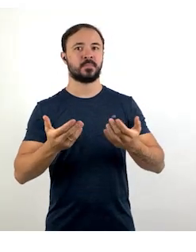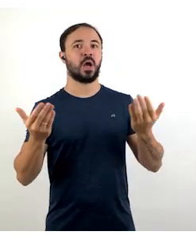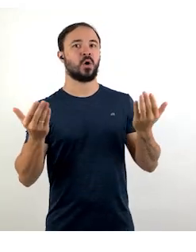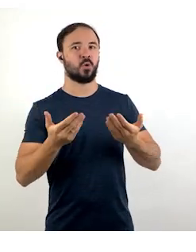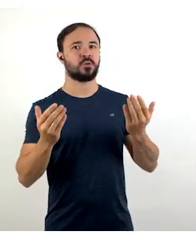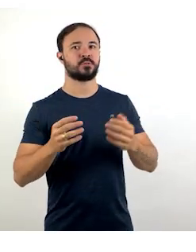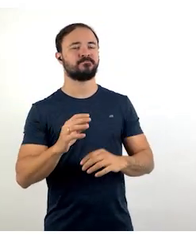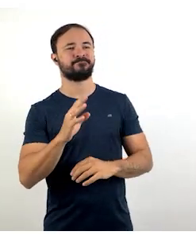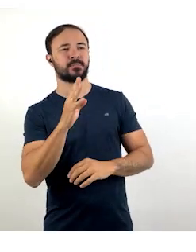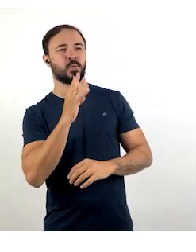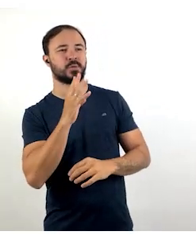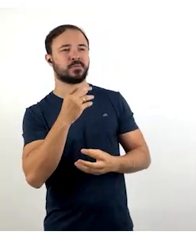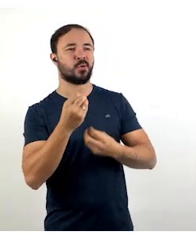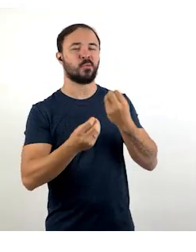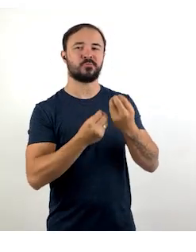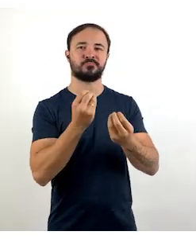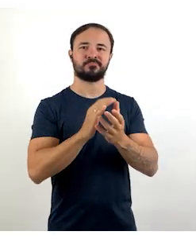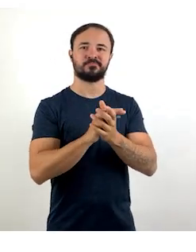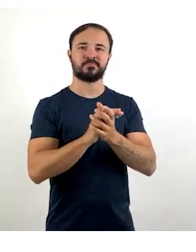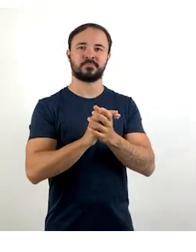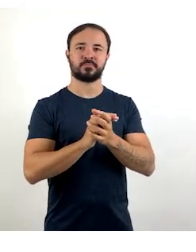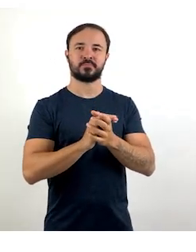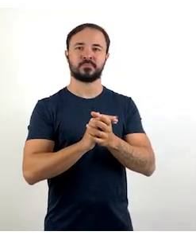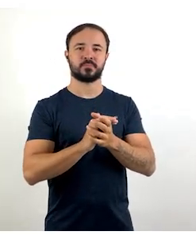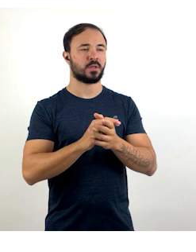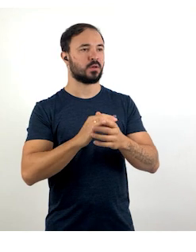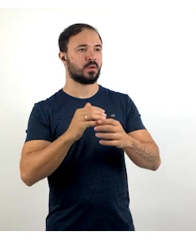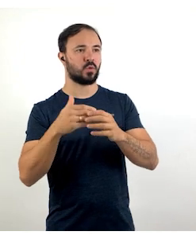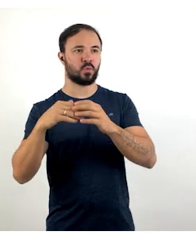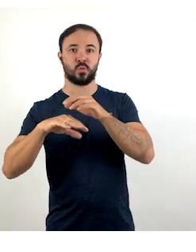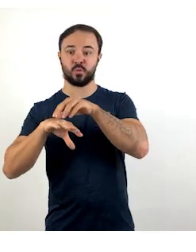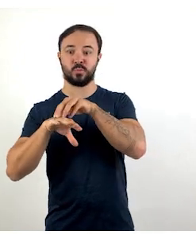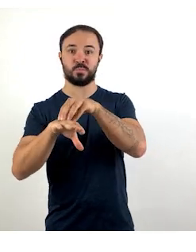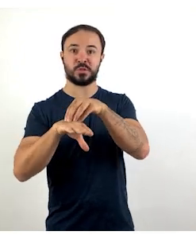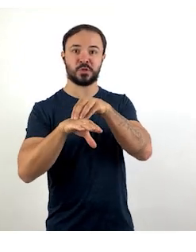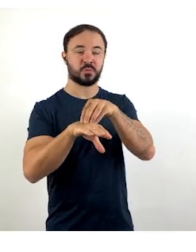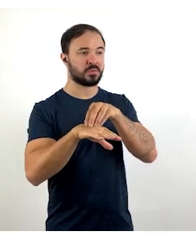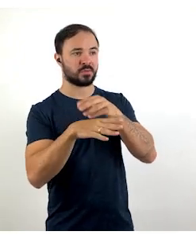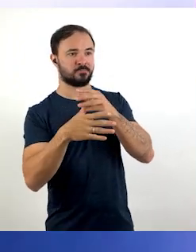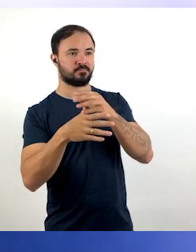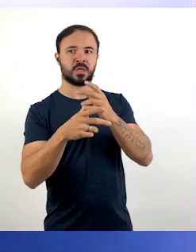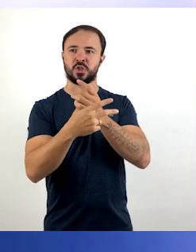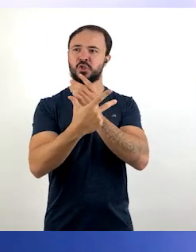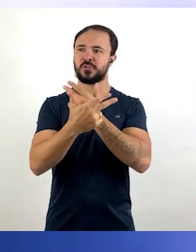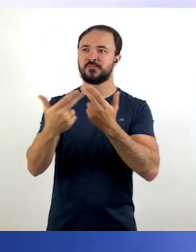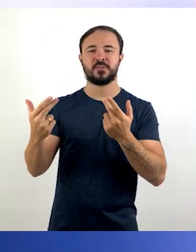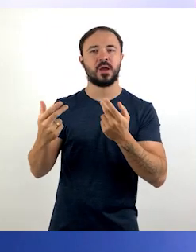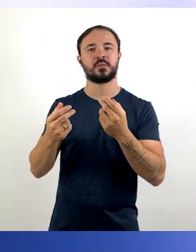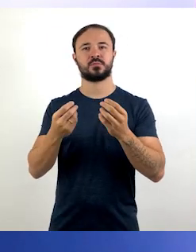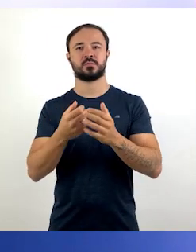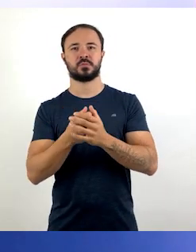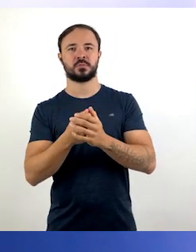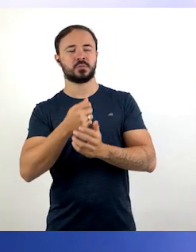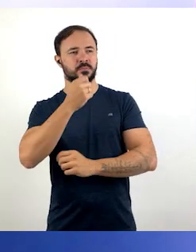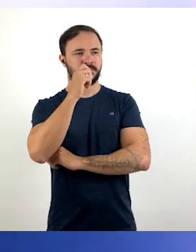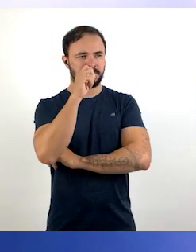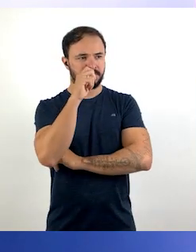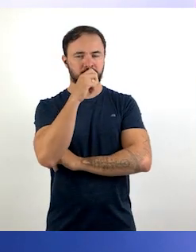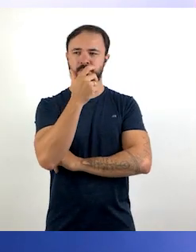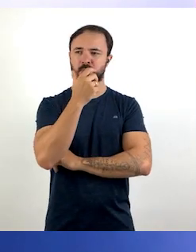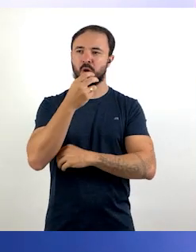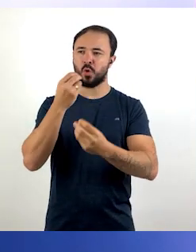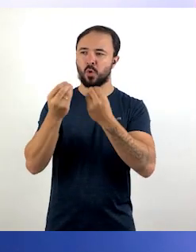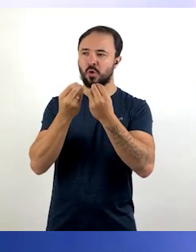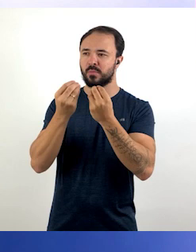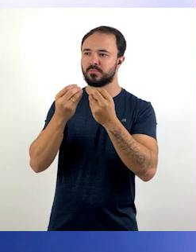para hoje vamos conhecer a evolução das máquinas aplicada aos transportes especificamente. E quando falamos de transporte e comunicação,